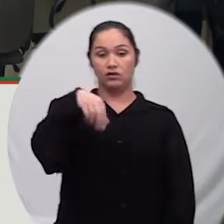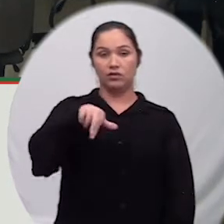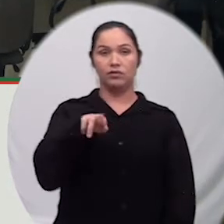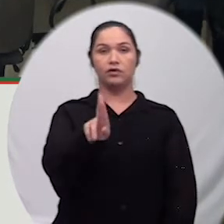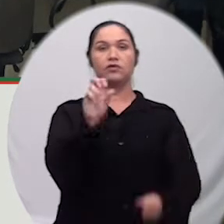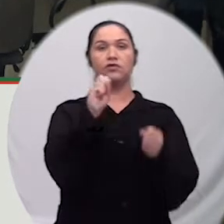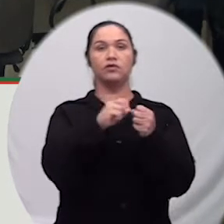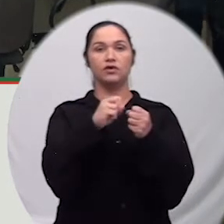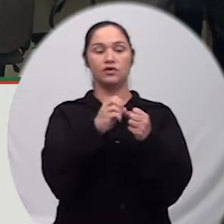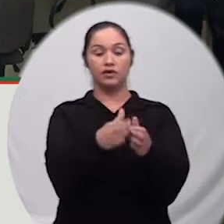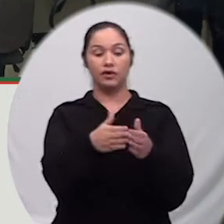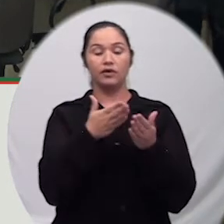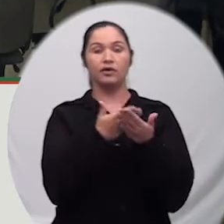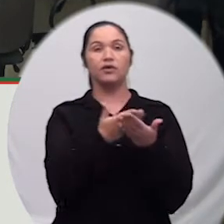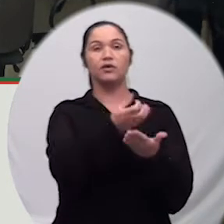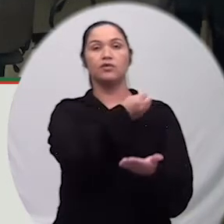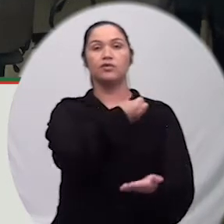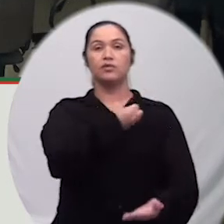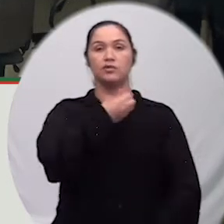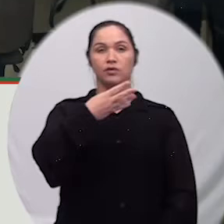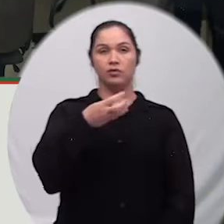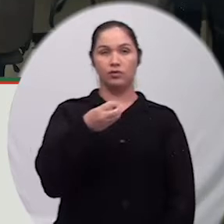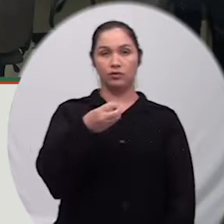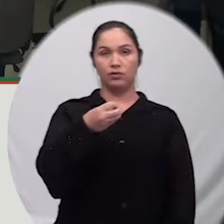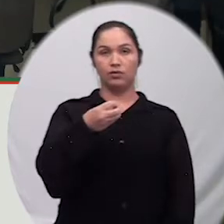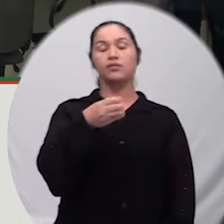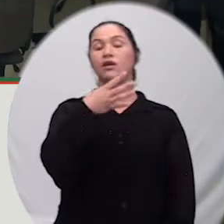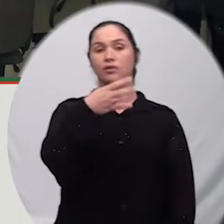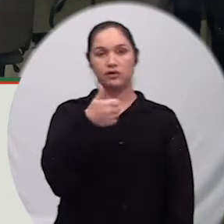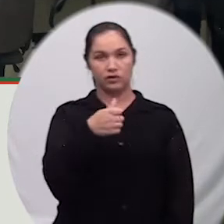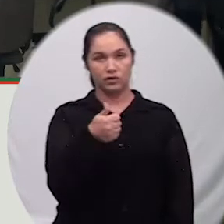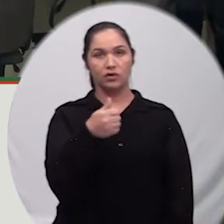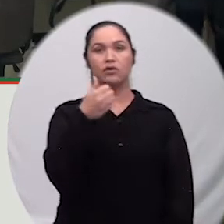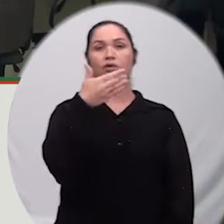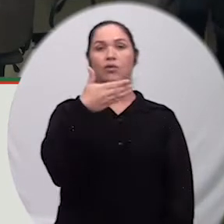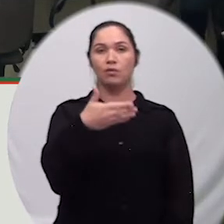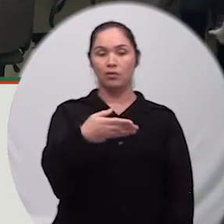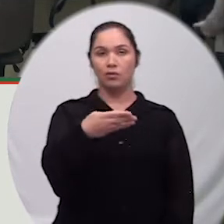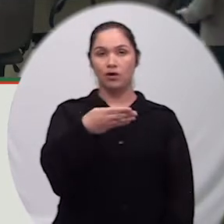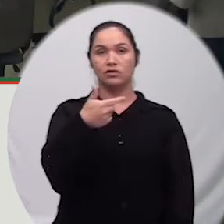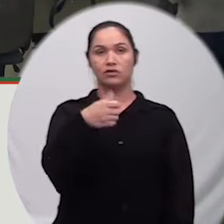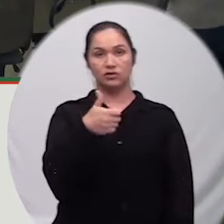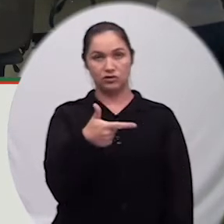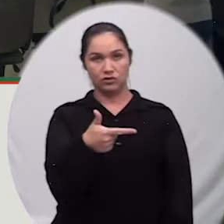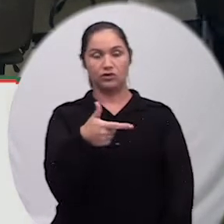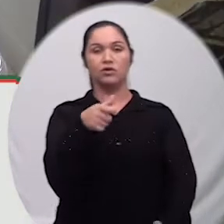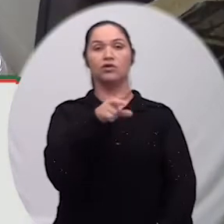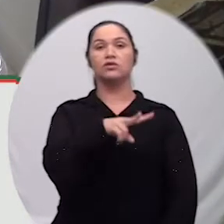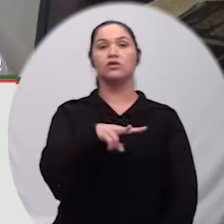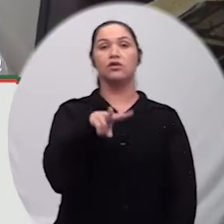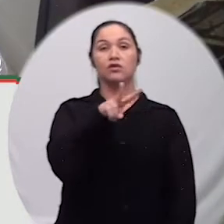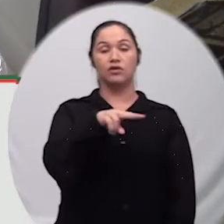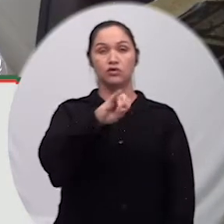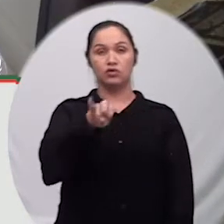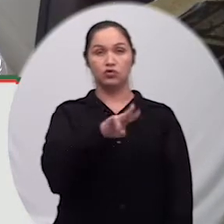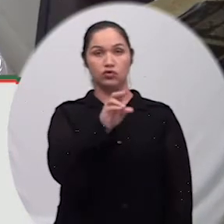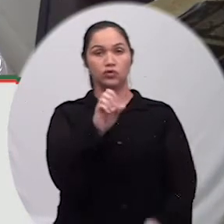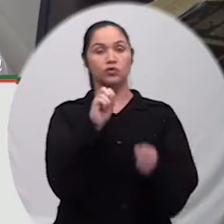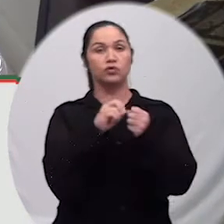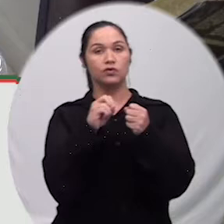Honorato. Requerimentos 411 e 412/18, de autoria do vereador Júlio